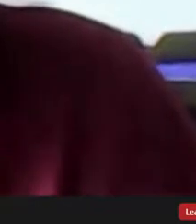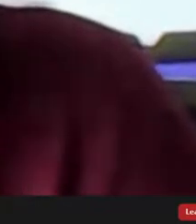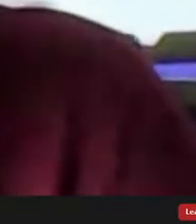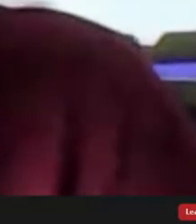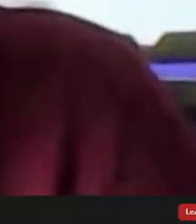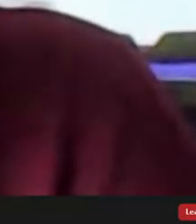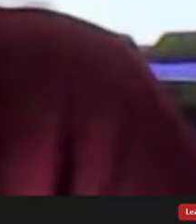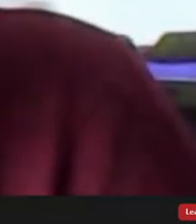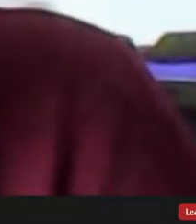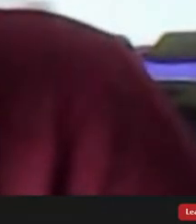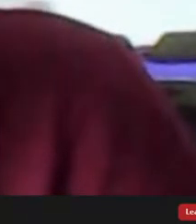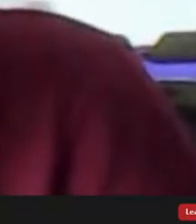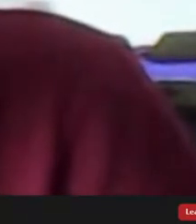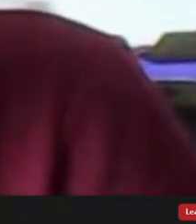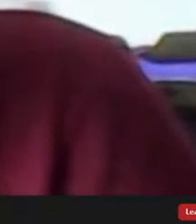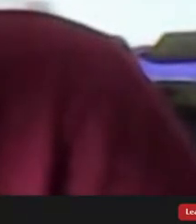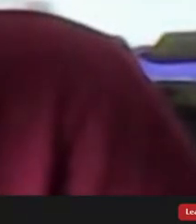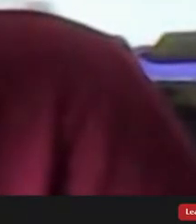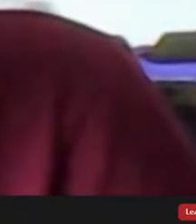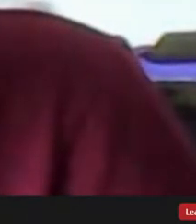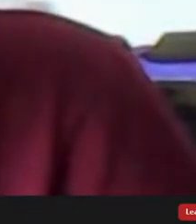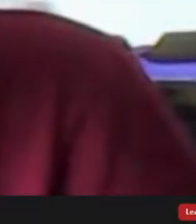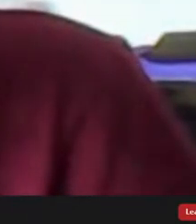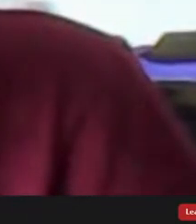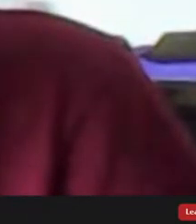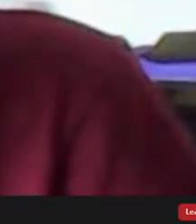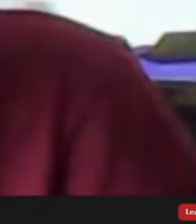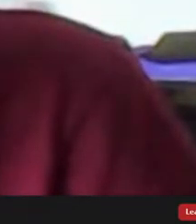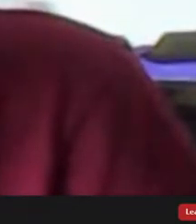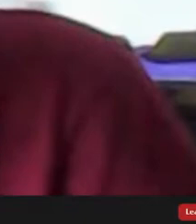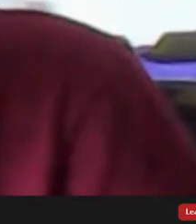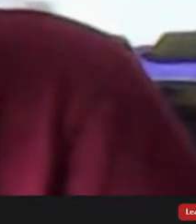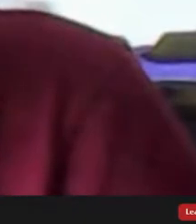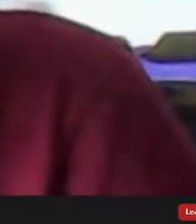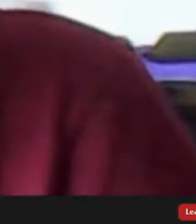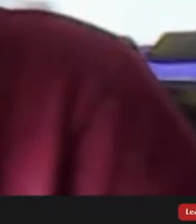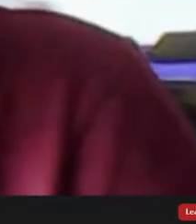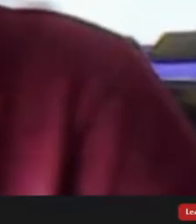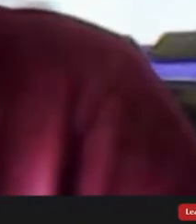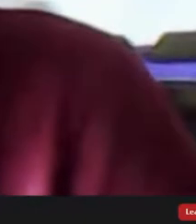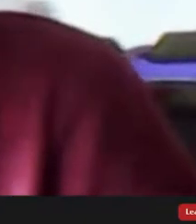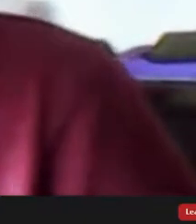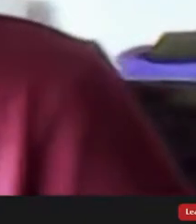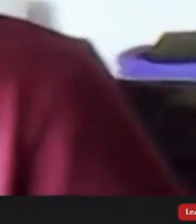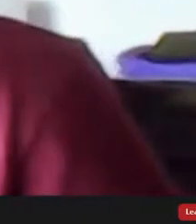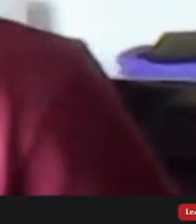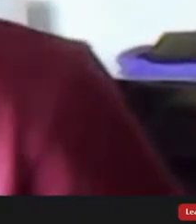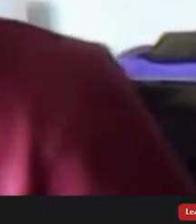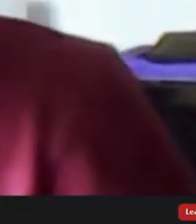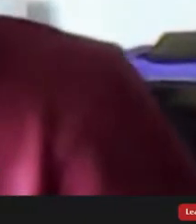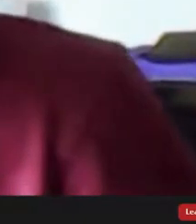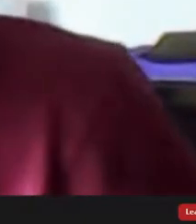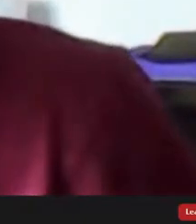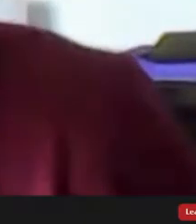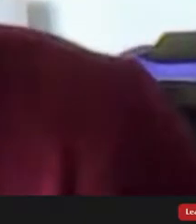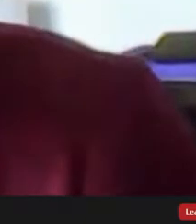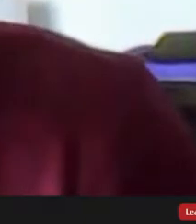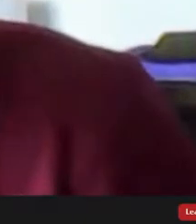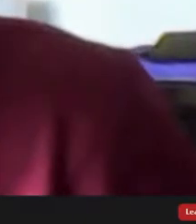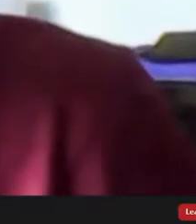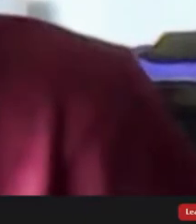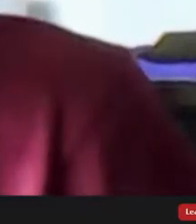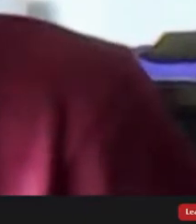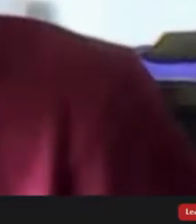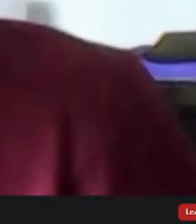lei como pontos a serem expostos no relatório, mas que acabaram se tornando pontos centrais,